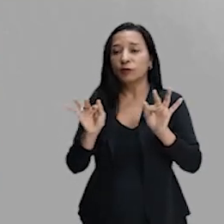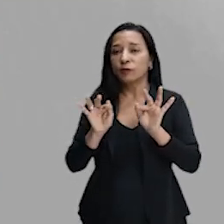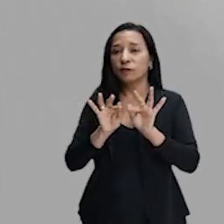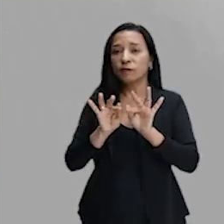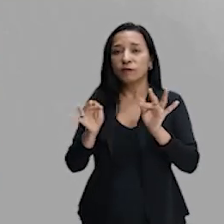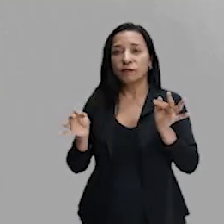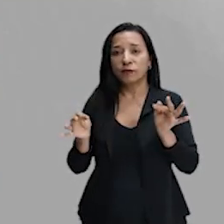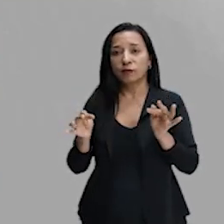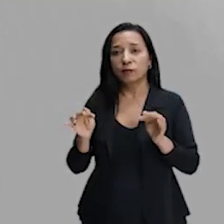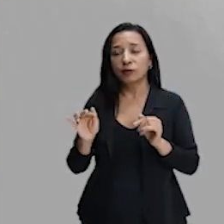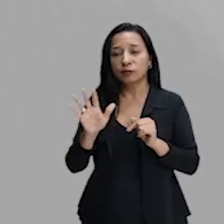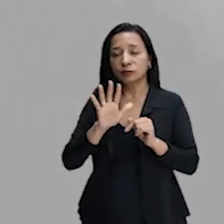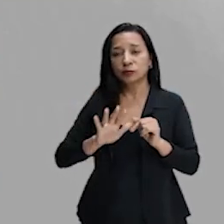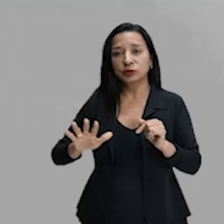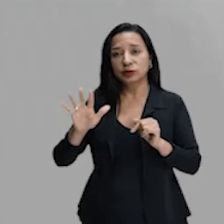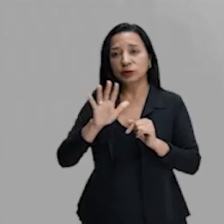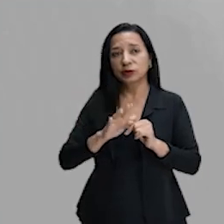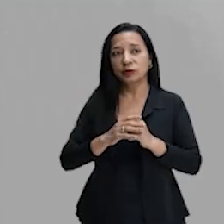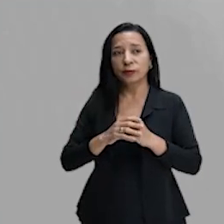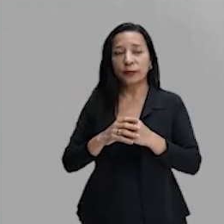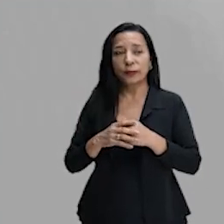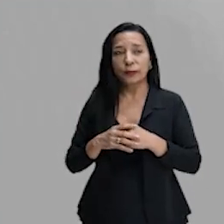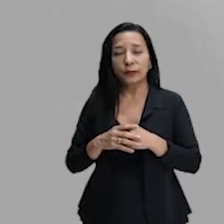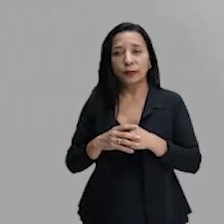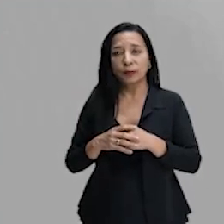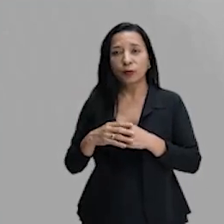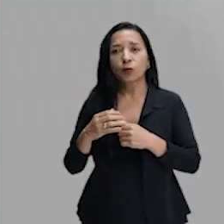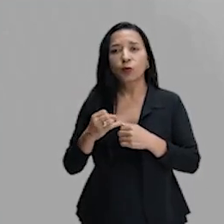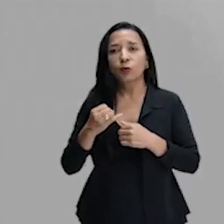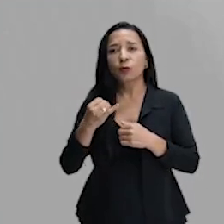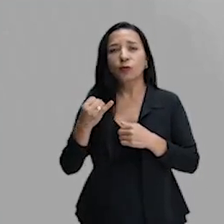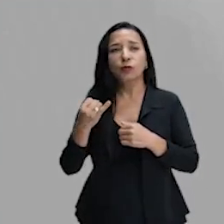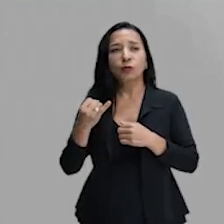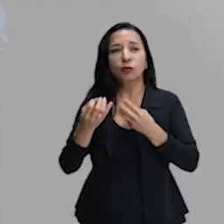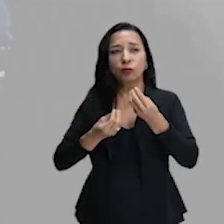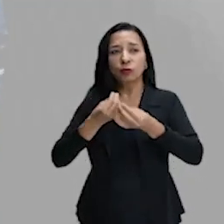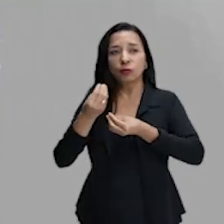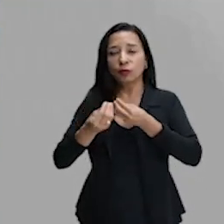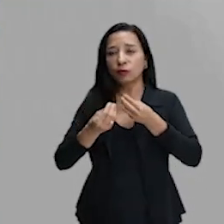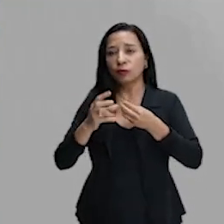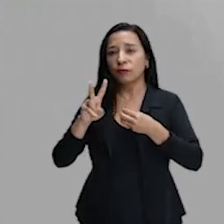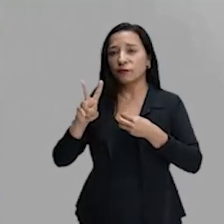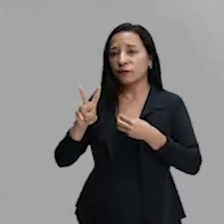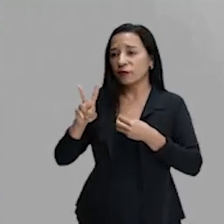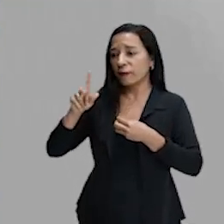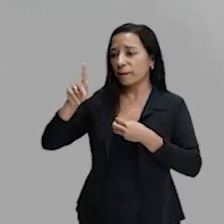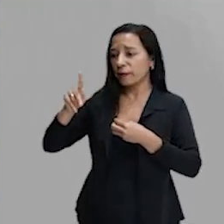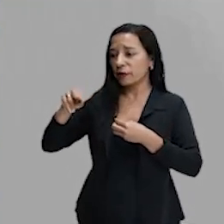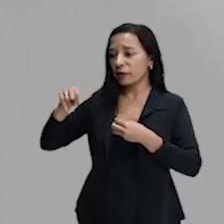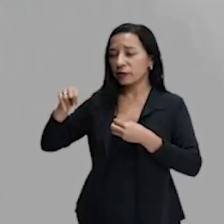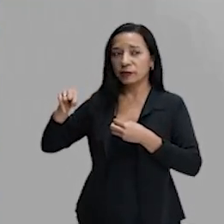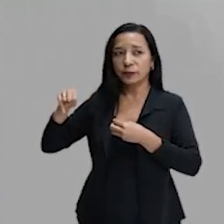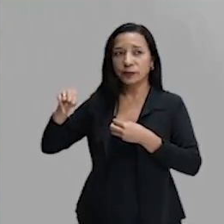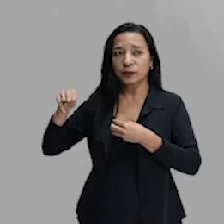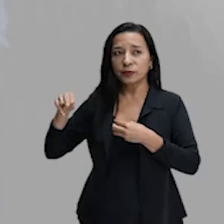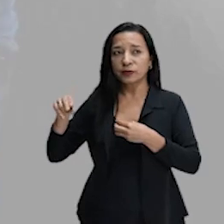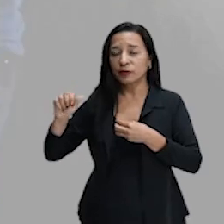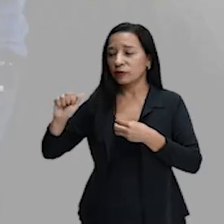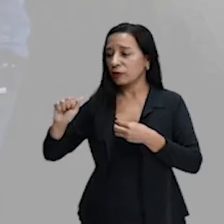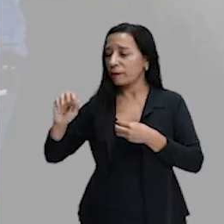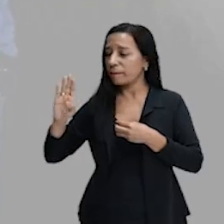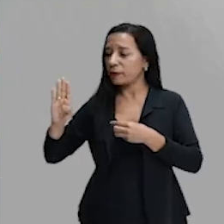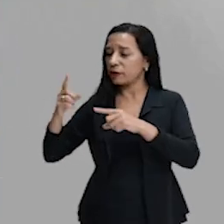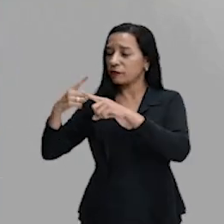base multiplicado pela altura certo área da base multiplicado pela altura